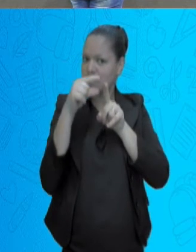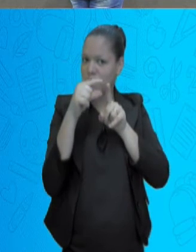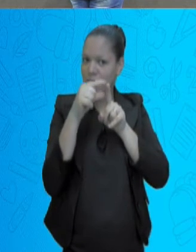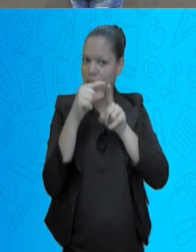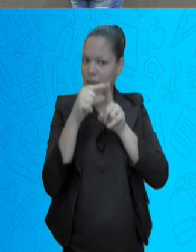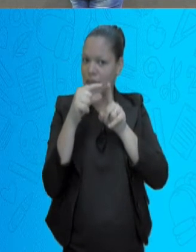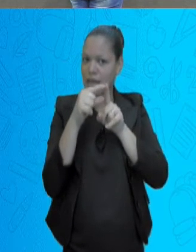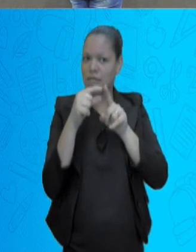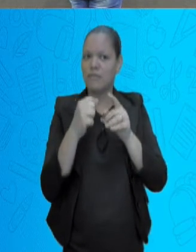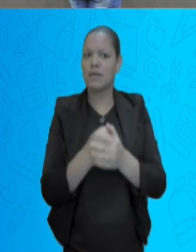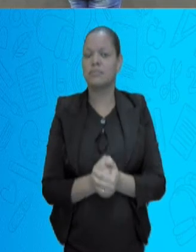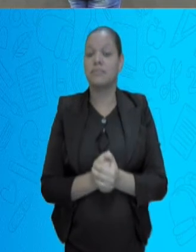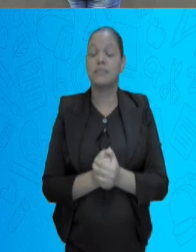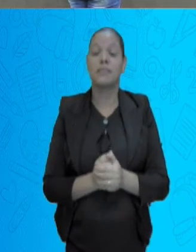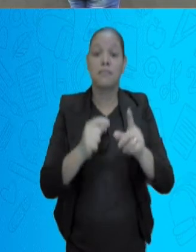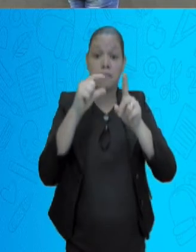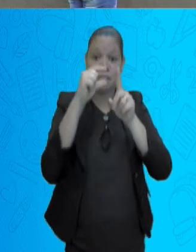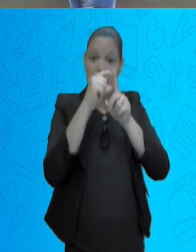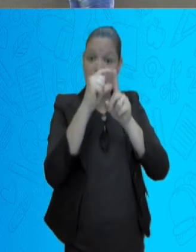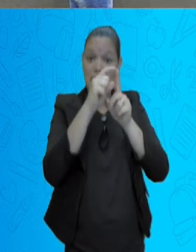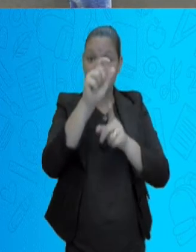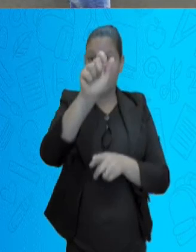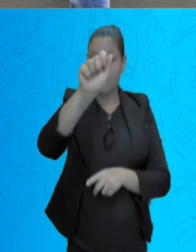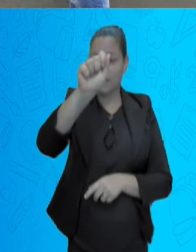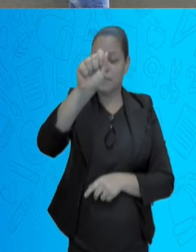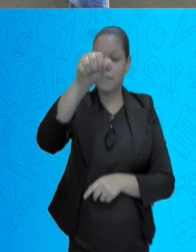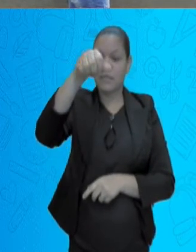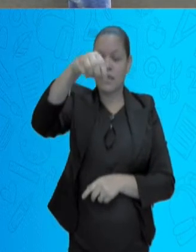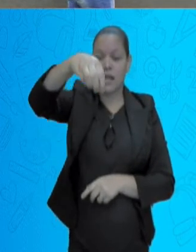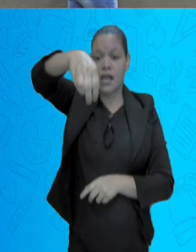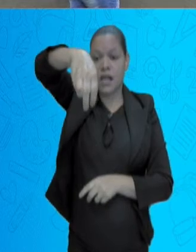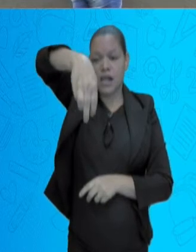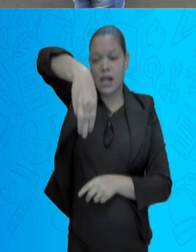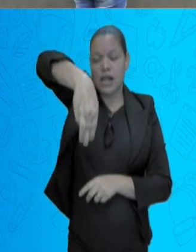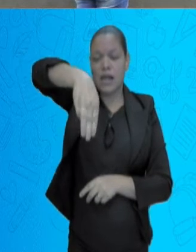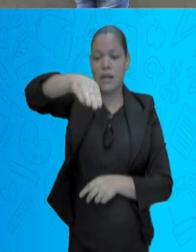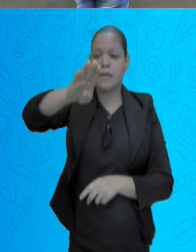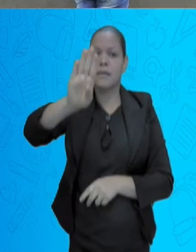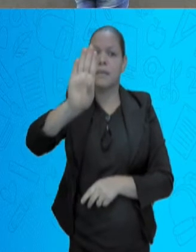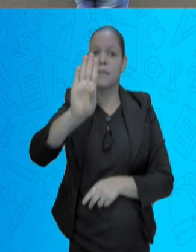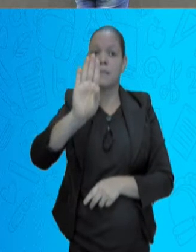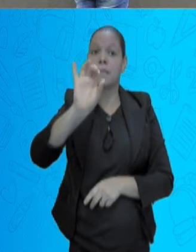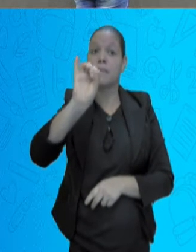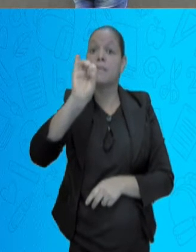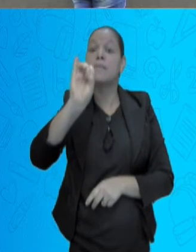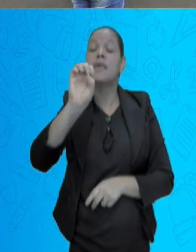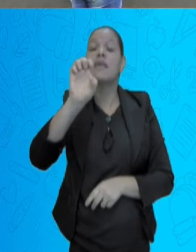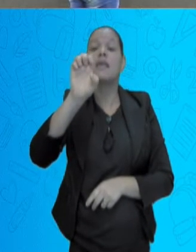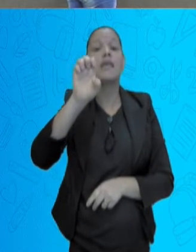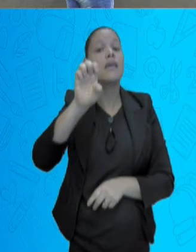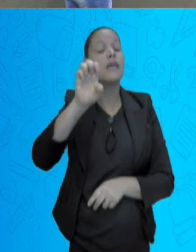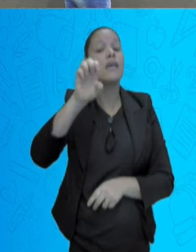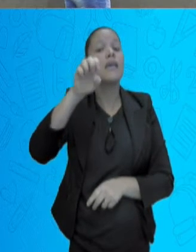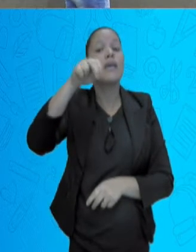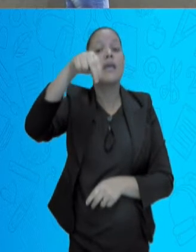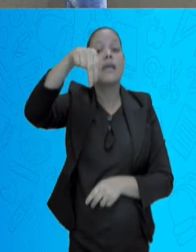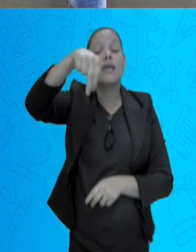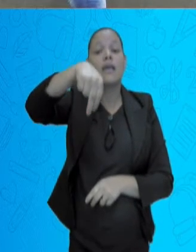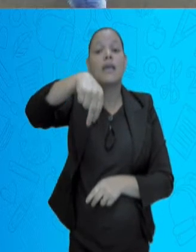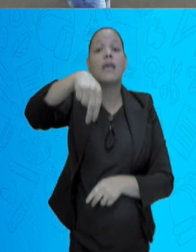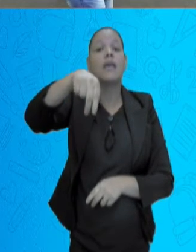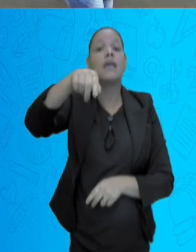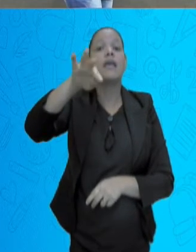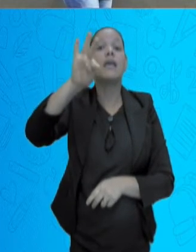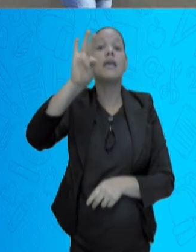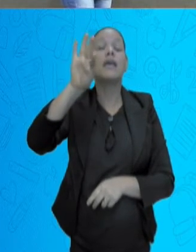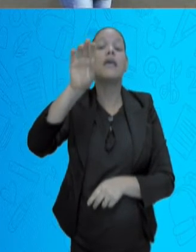antes de P e B. Aqui eu tenho um B. Mas aqui eu já tenho um N. Por que eu tenho um N? Porque diz